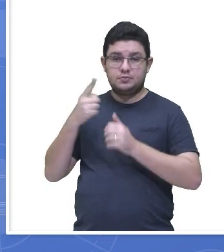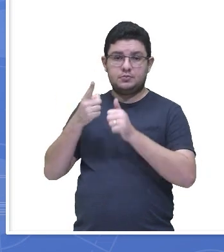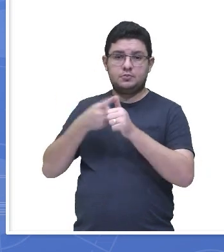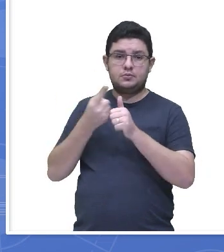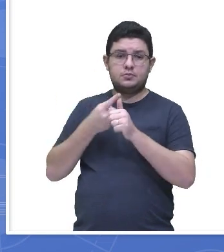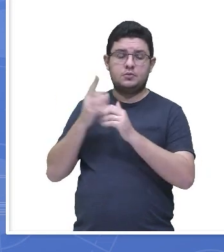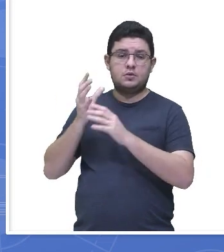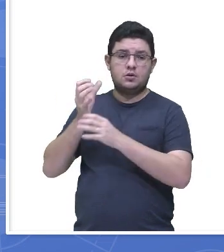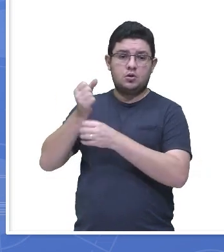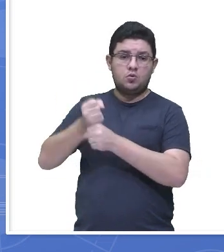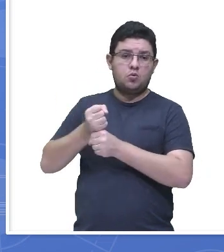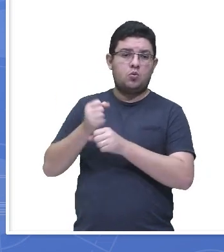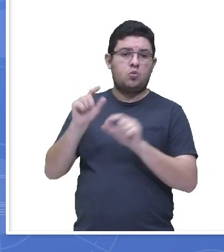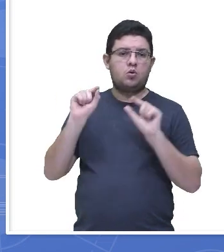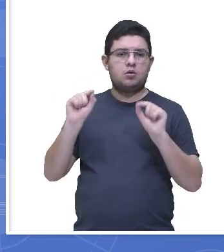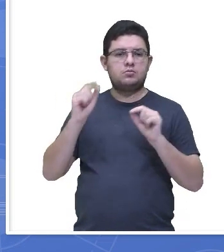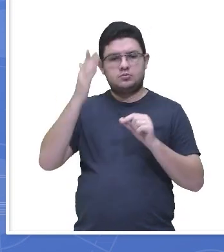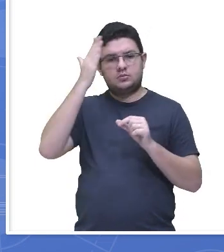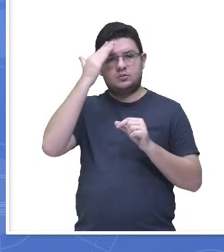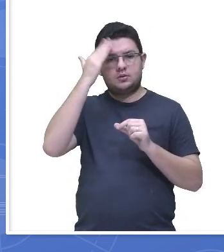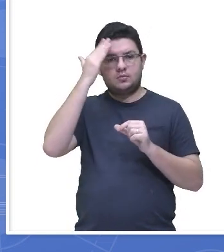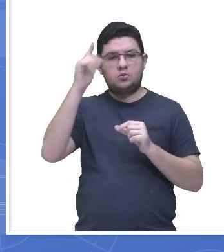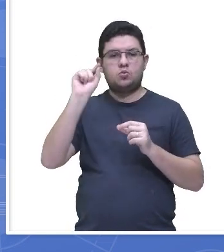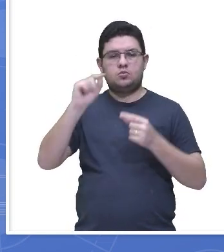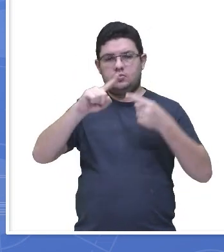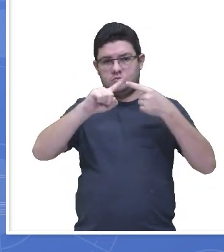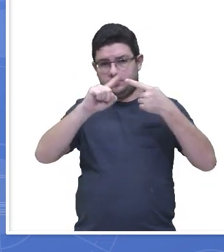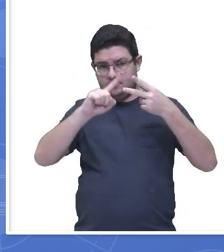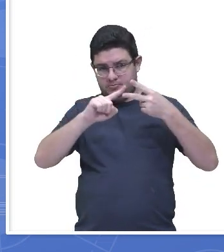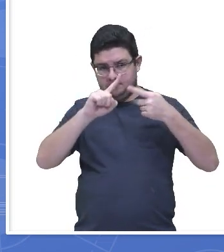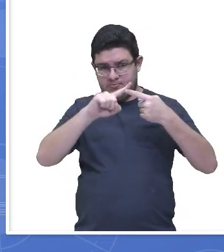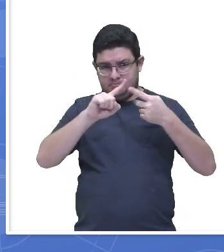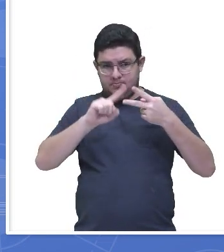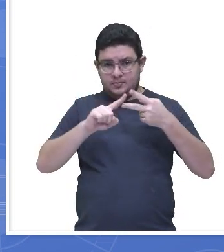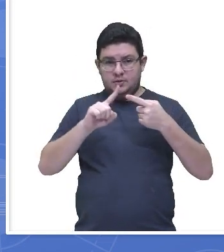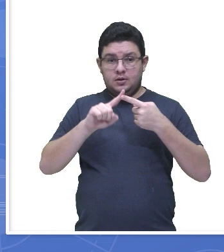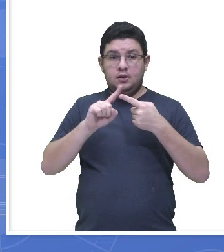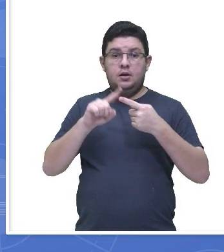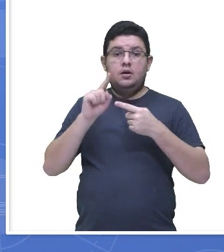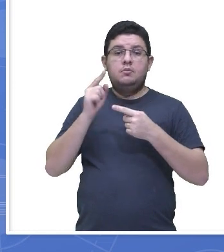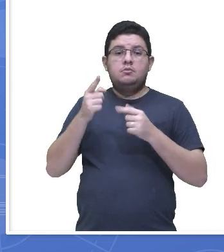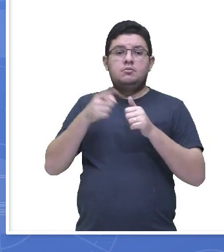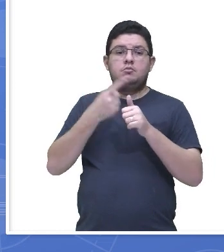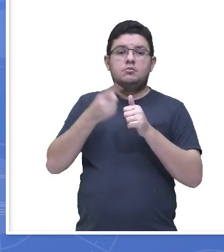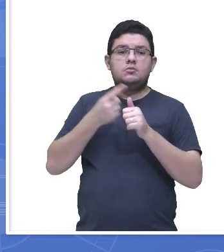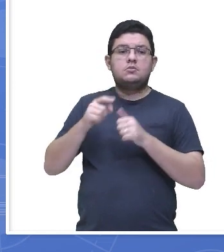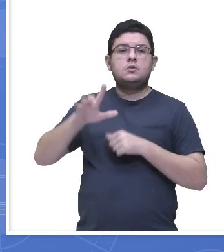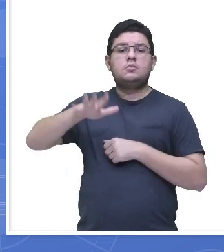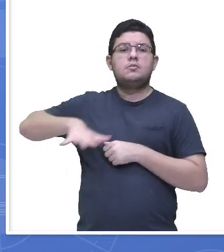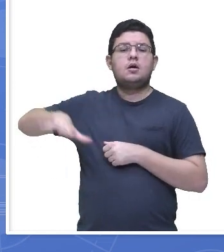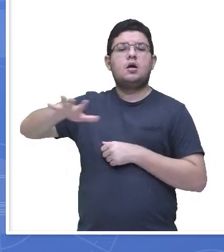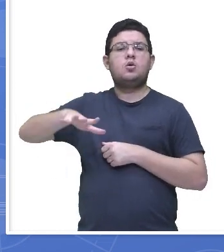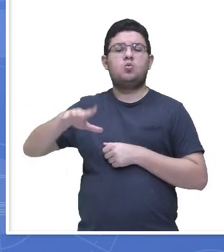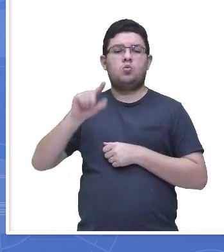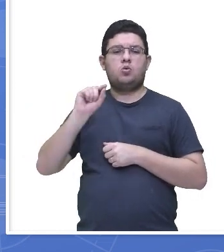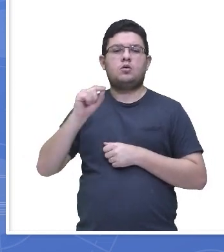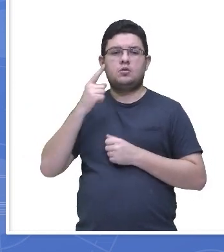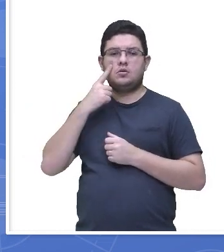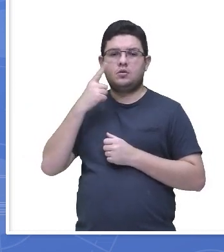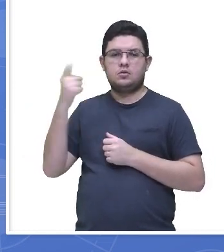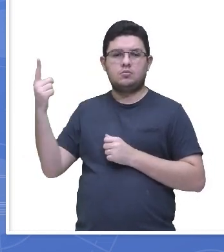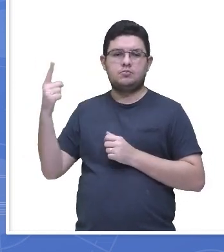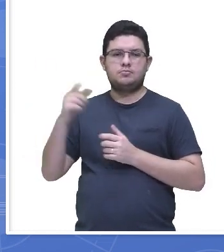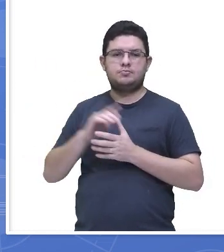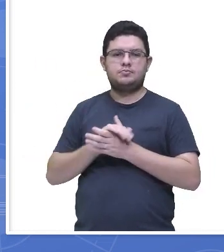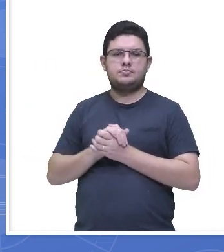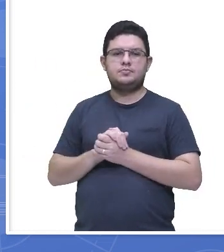saiba duas informações. Primeiro, é necessário que eu saiba o espaço inicial. O espaço inicial, ele aparece aí no